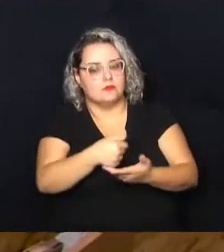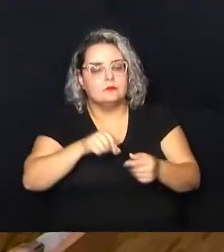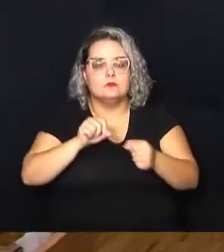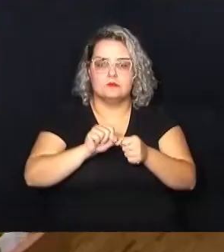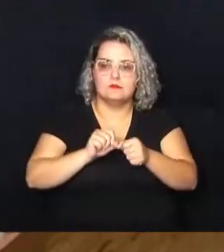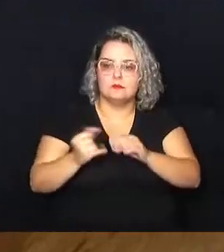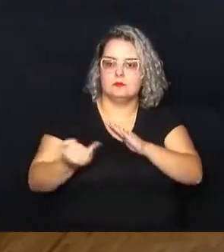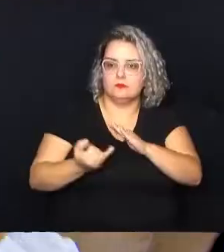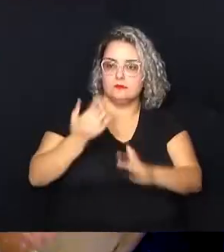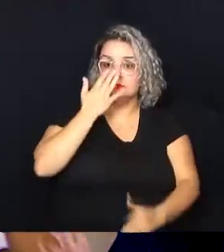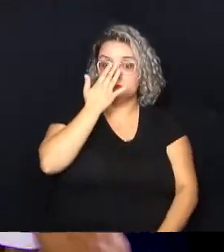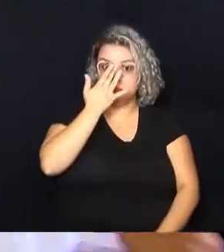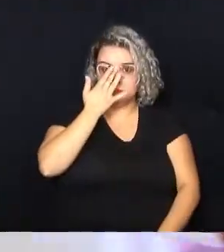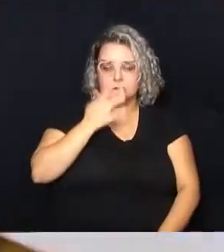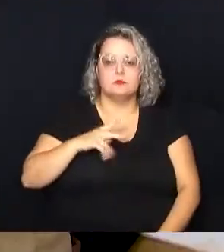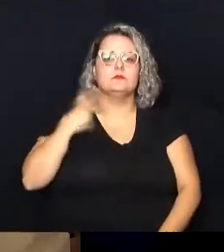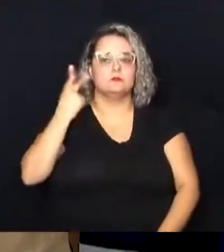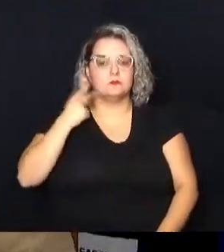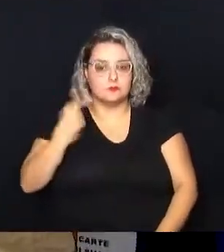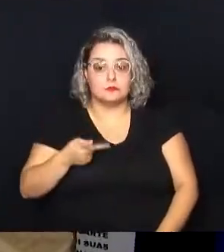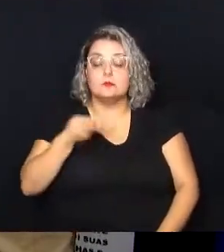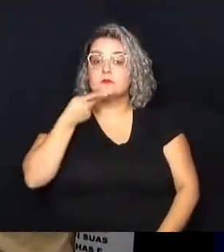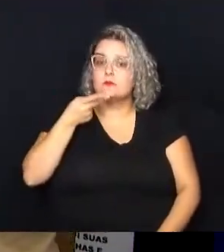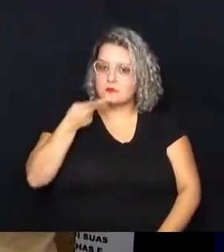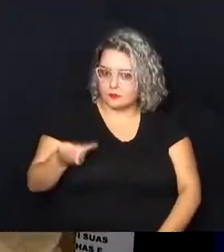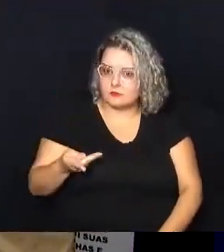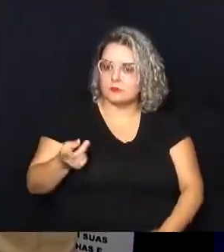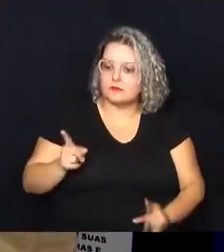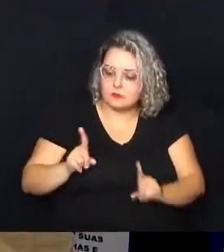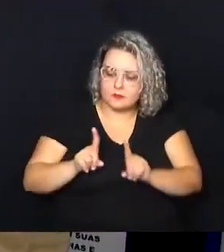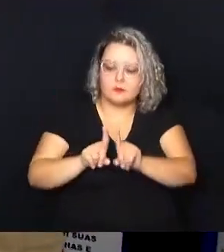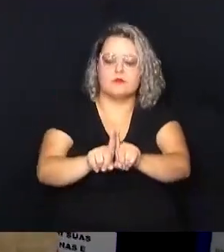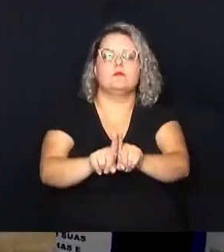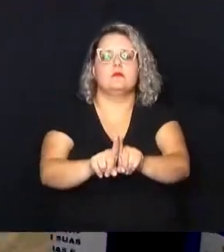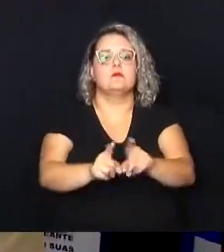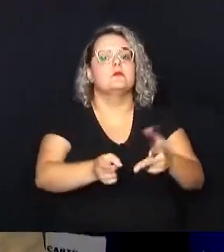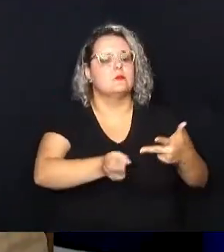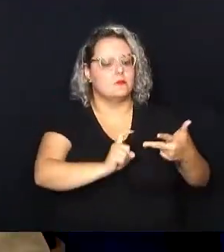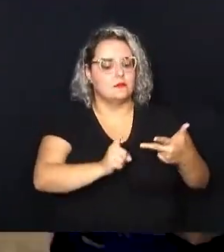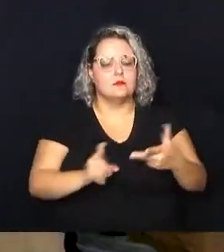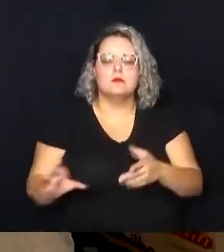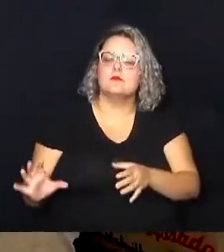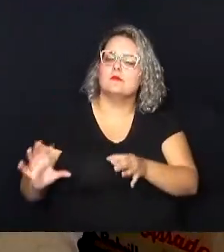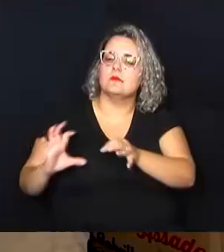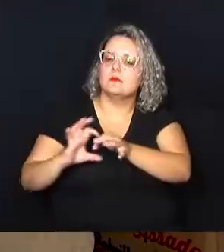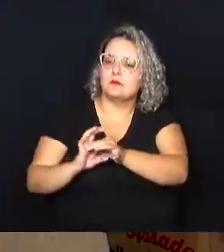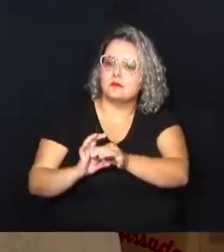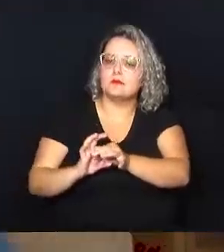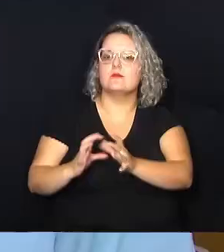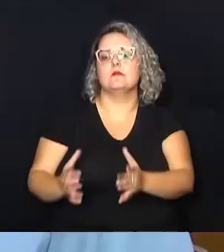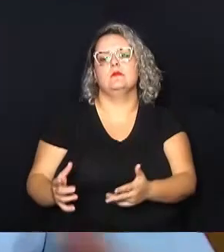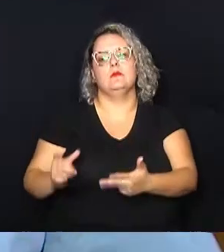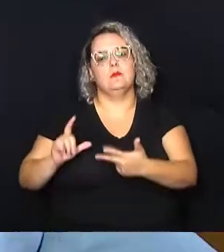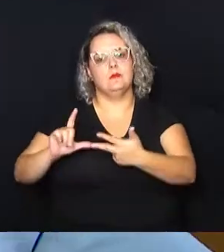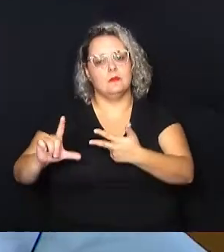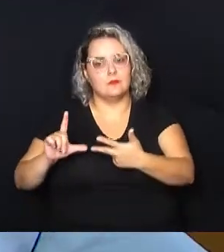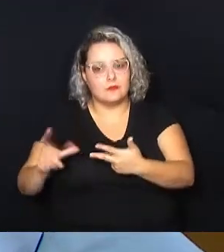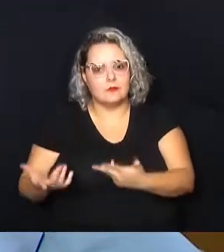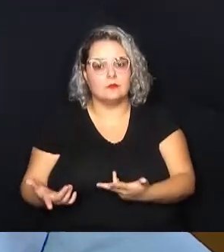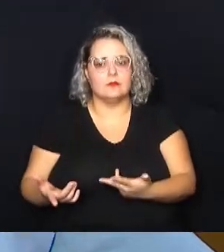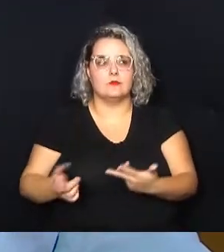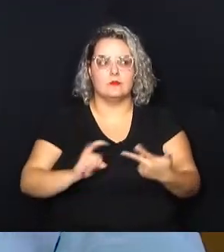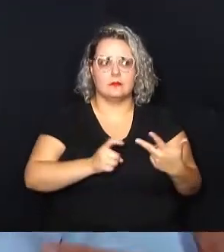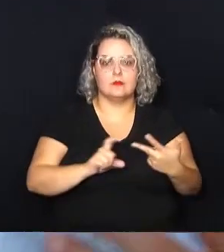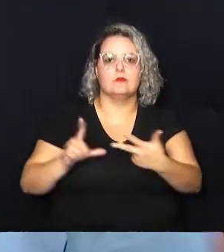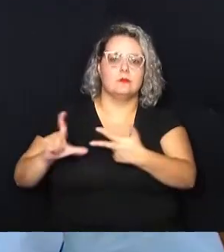realizada na Instituição o parlamentar reforçou a parceria entre executivo e legislativo eu acho que é o